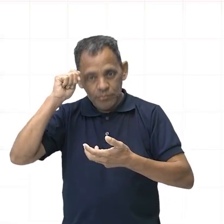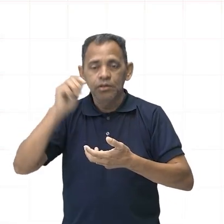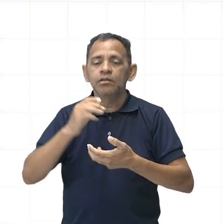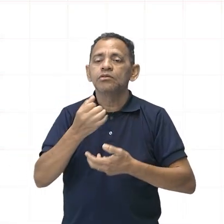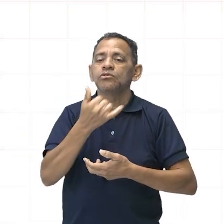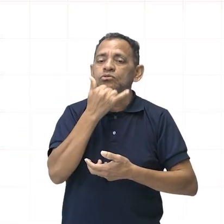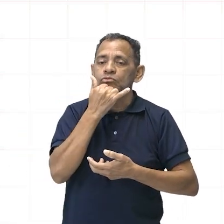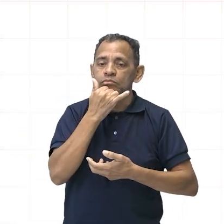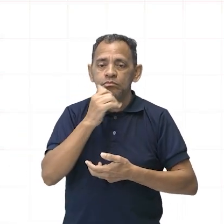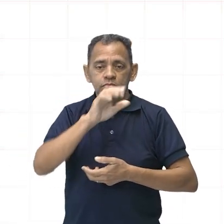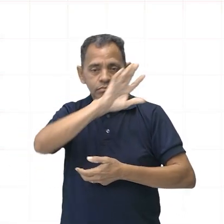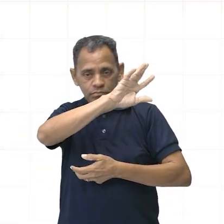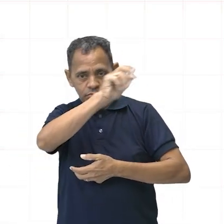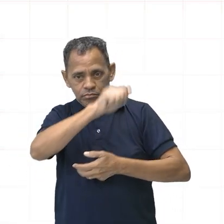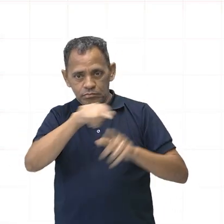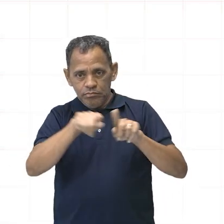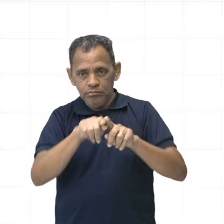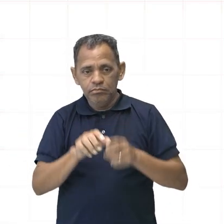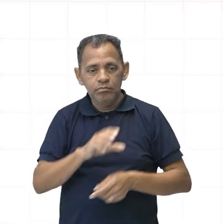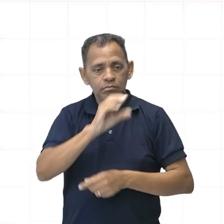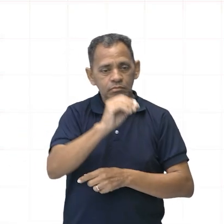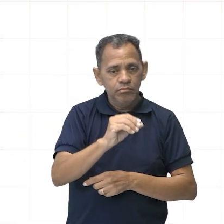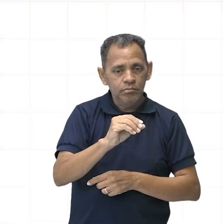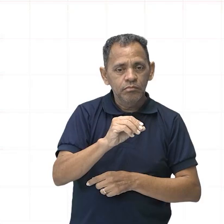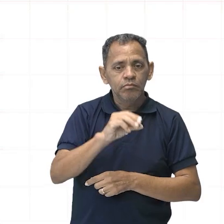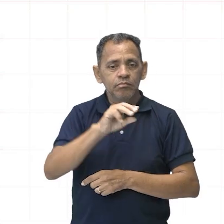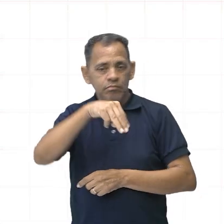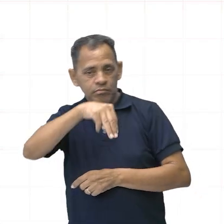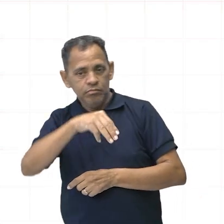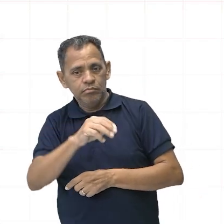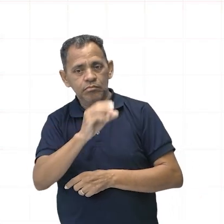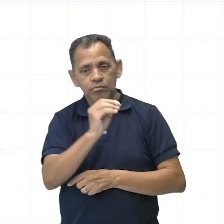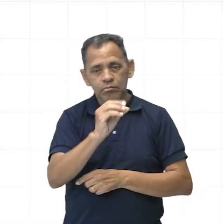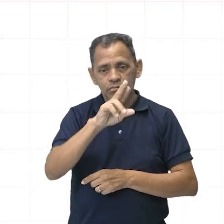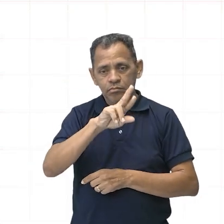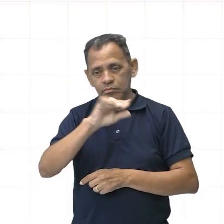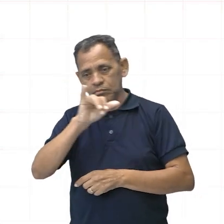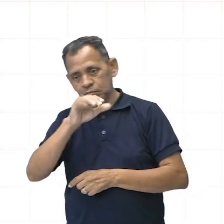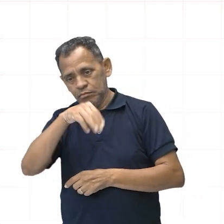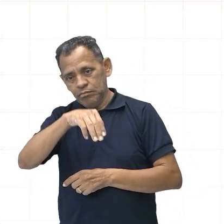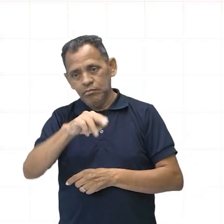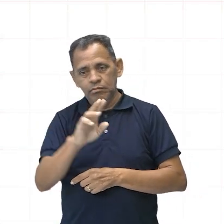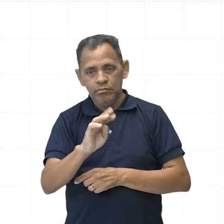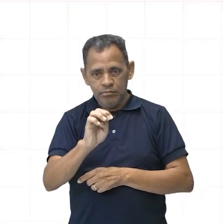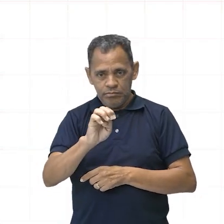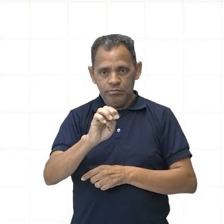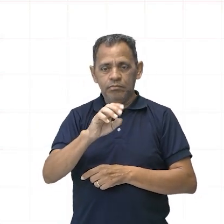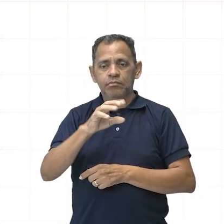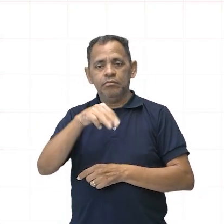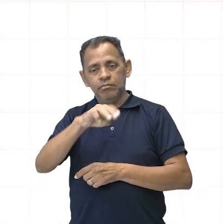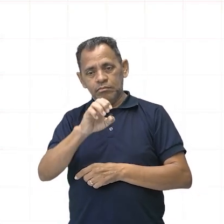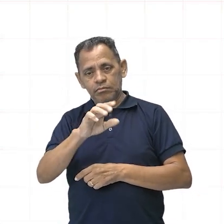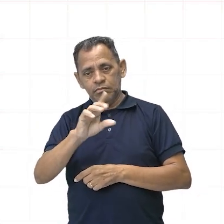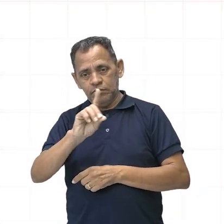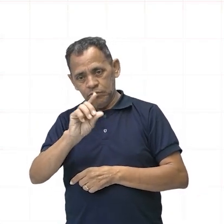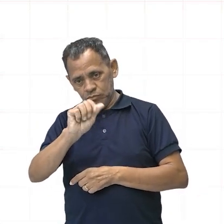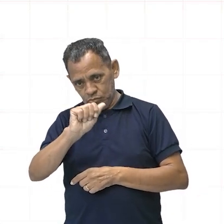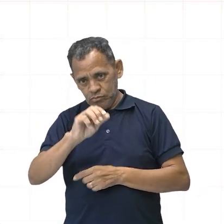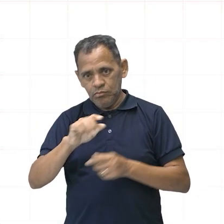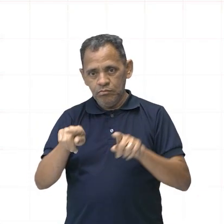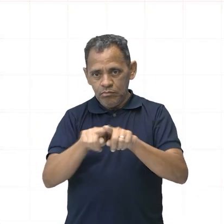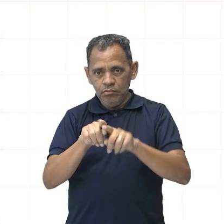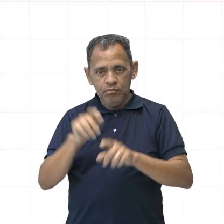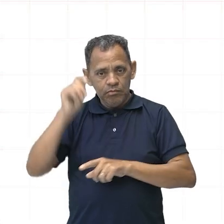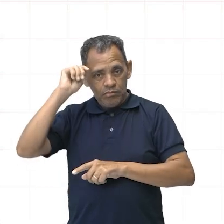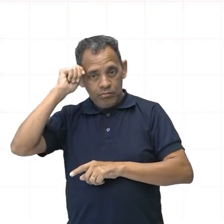Oriente Médio, né, que faz parte do continente asiático, é o continente africano, até mesmo por conta aí da Oceania. Então, a Europa, ela